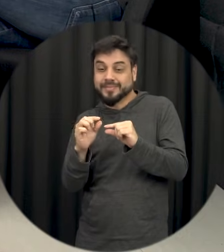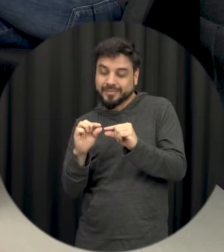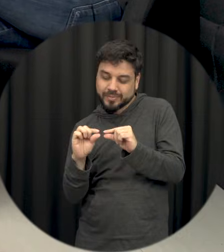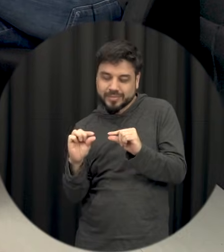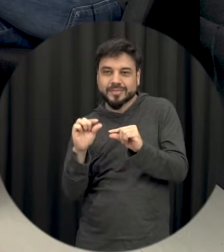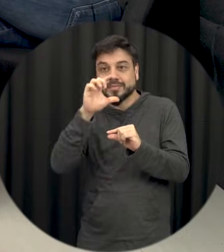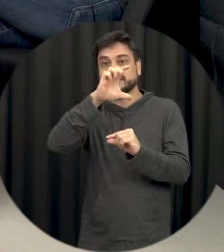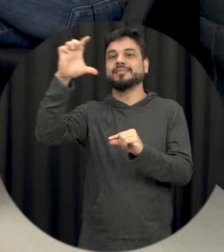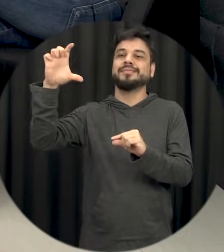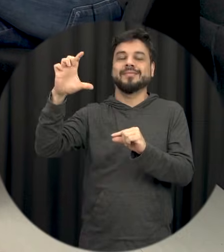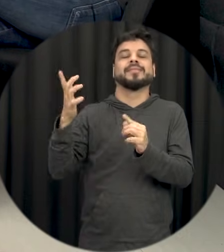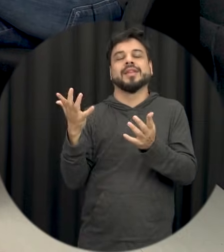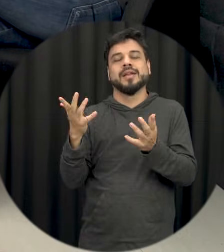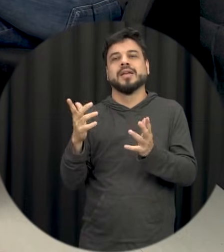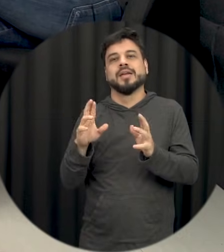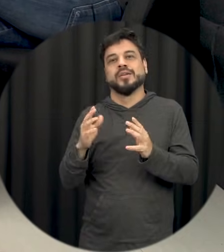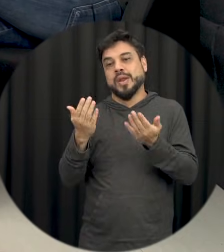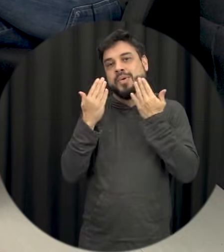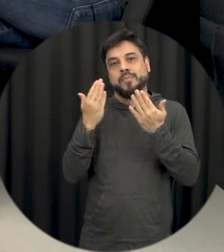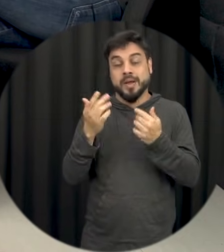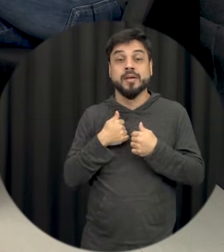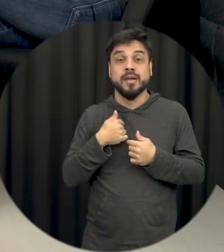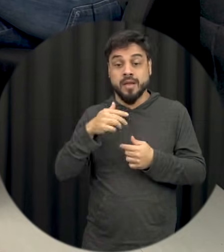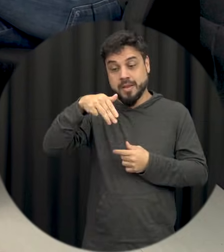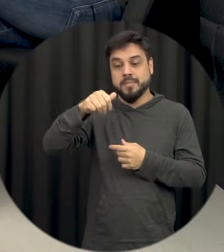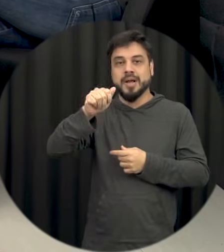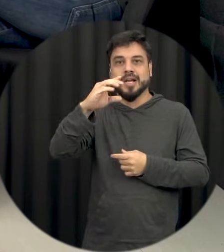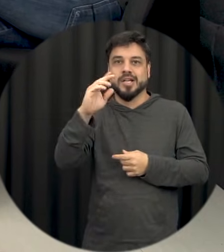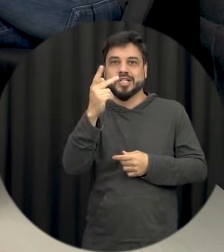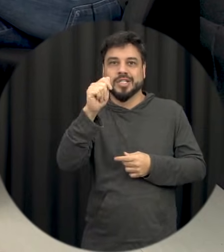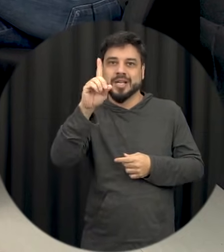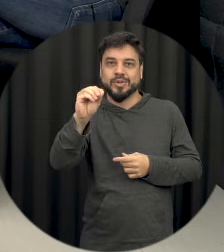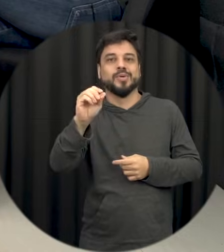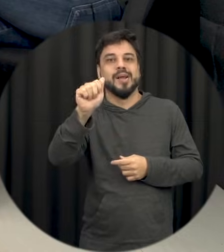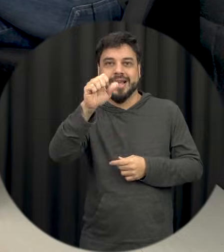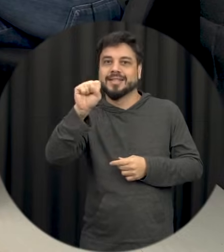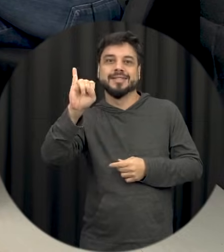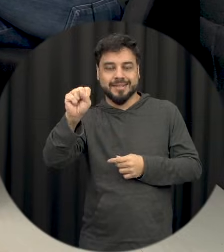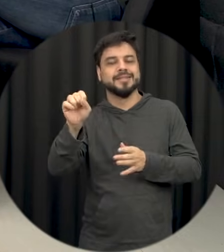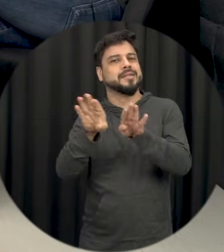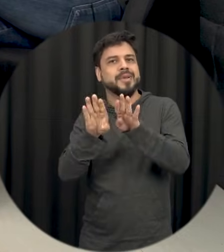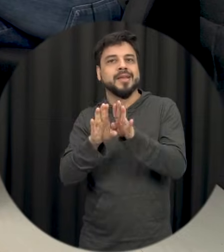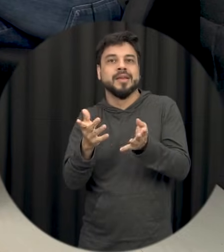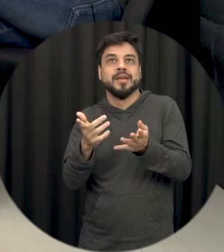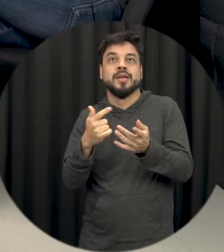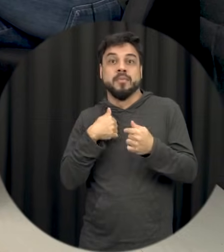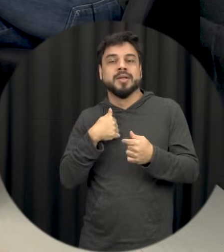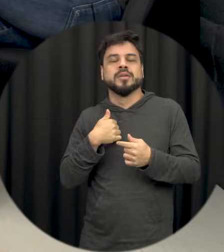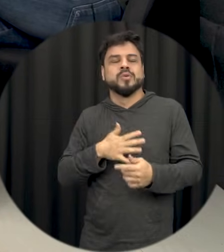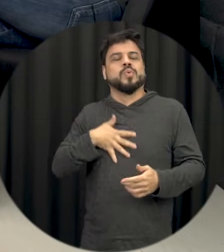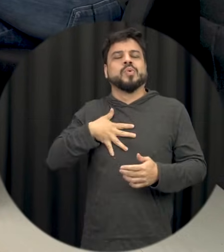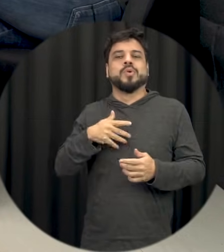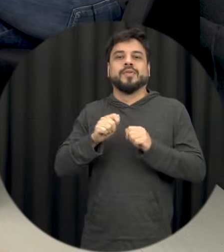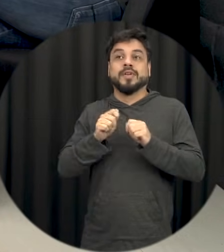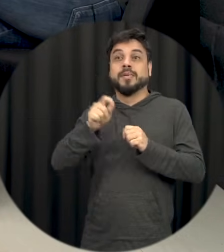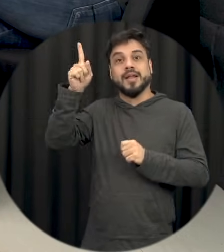bem prazeroso. Eu tenho muito orgulho de ter feito durante alguns anos essa contribuição, digamos assim, para que os italianos